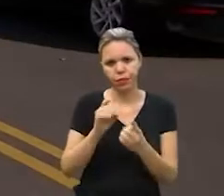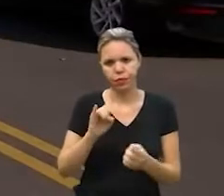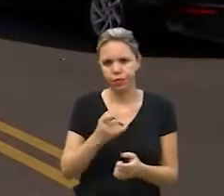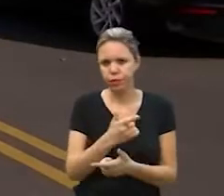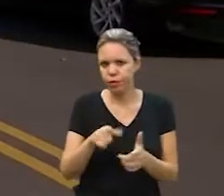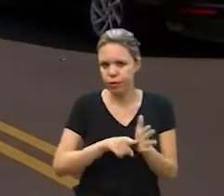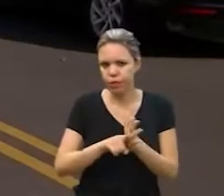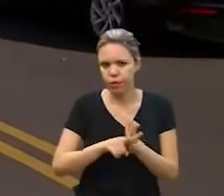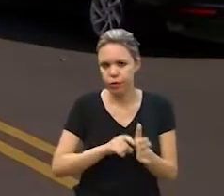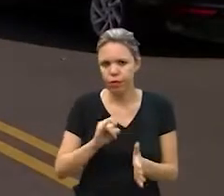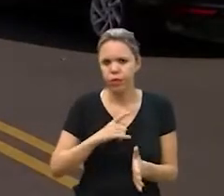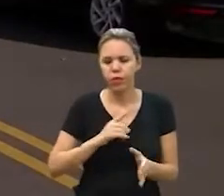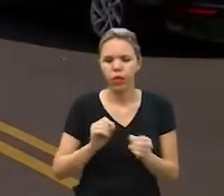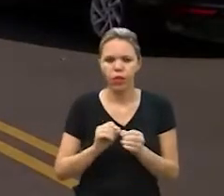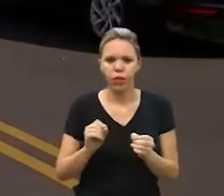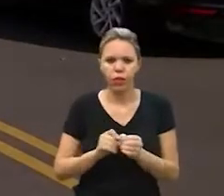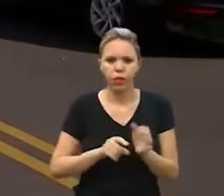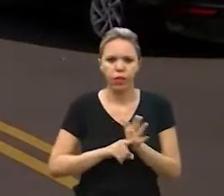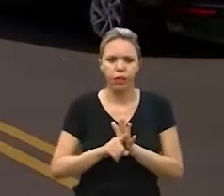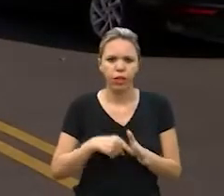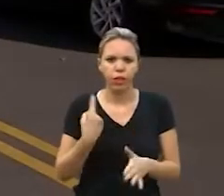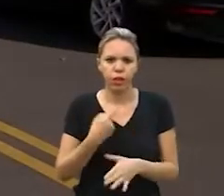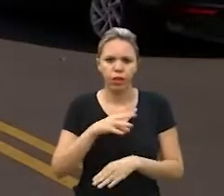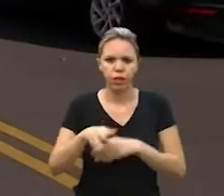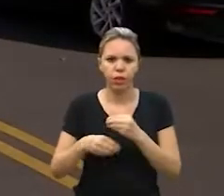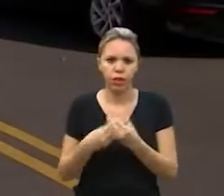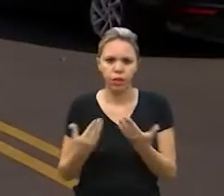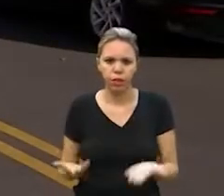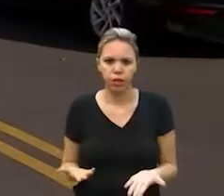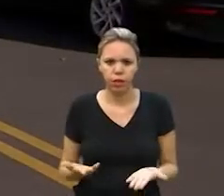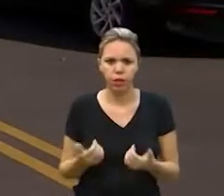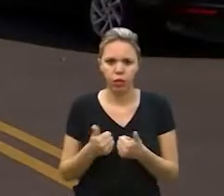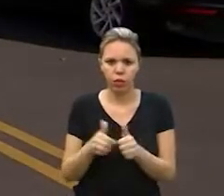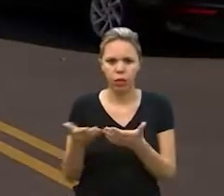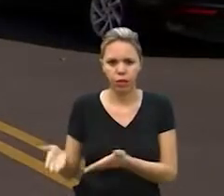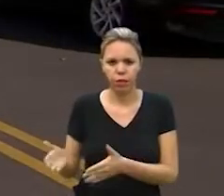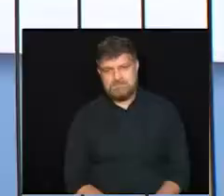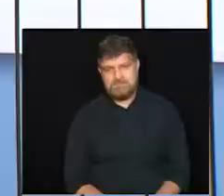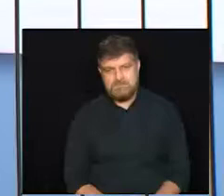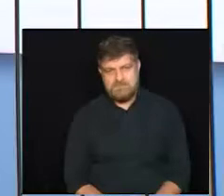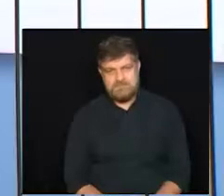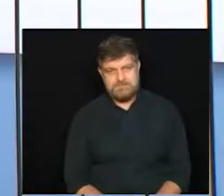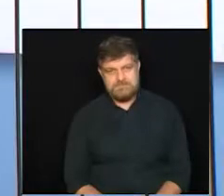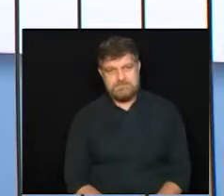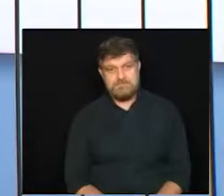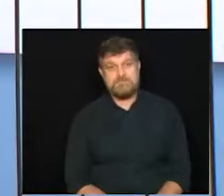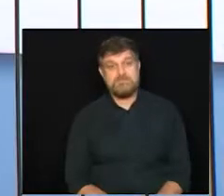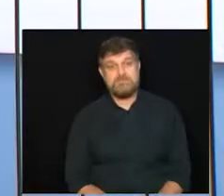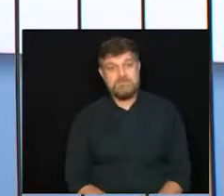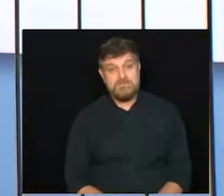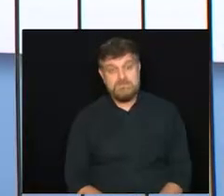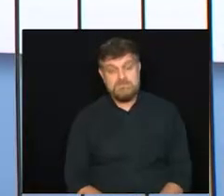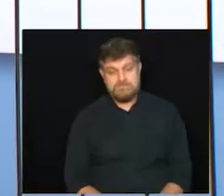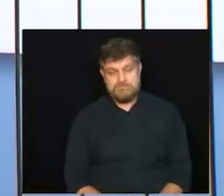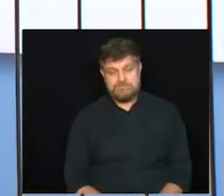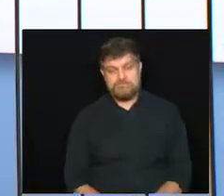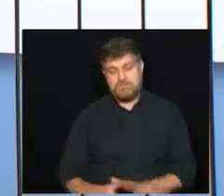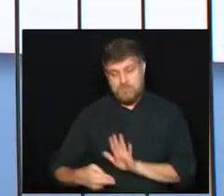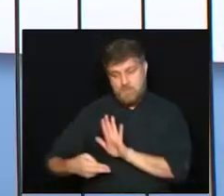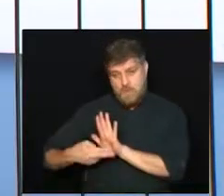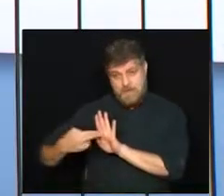vai atender. Se não há estudos, que seja feito estudos para que seja implantada essa linha de ônibus aqui na região. Os